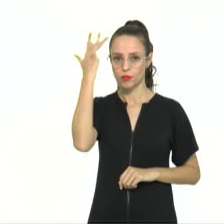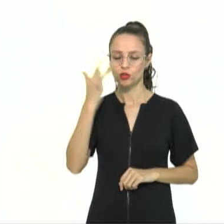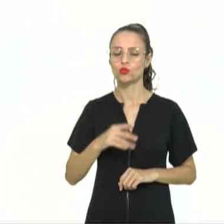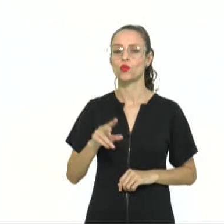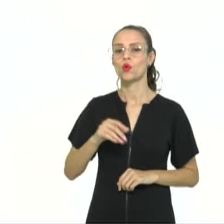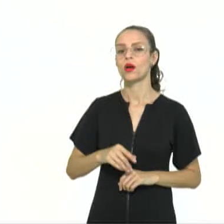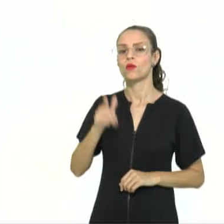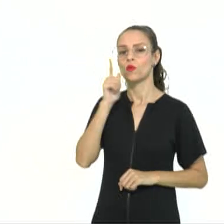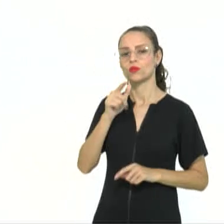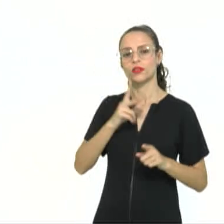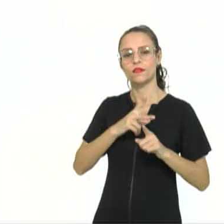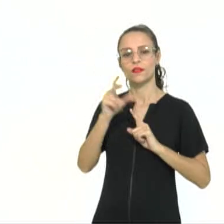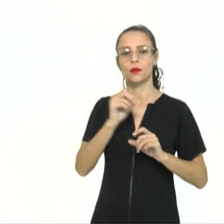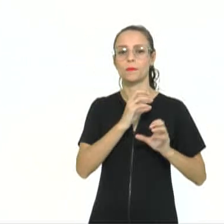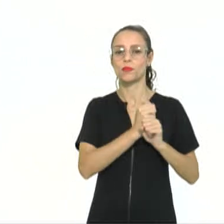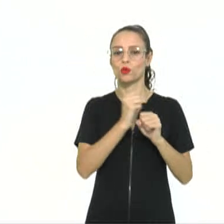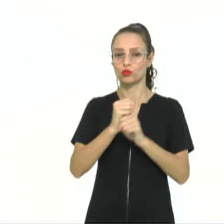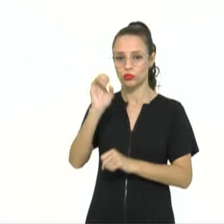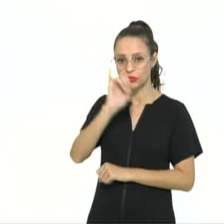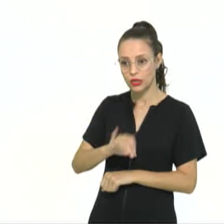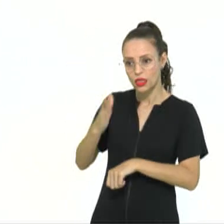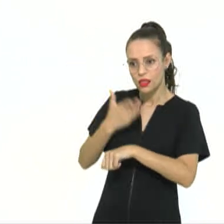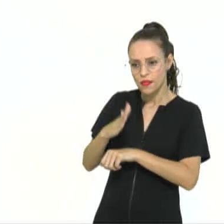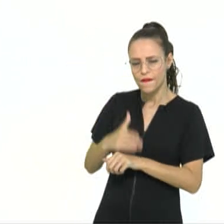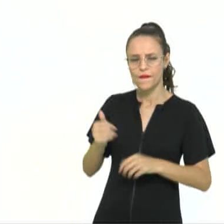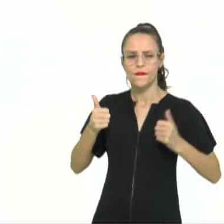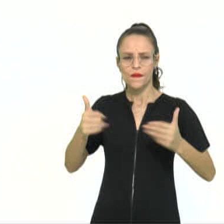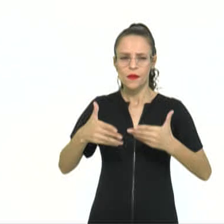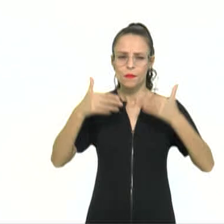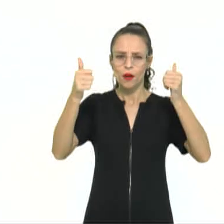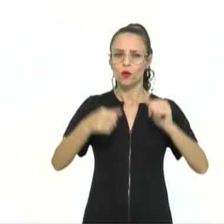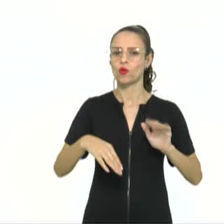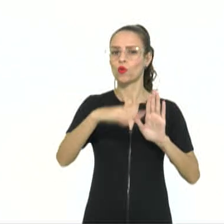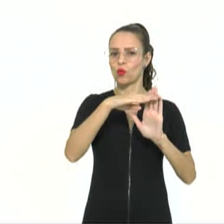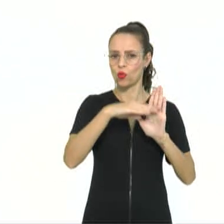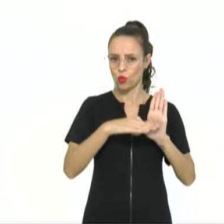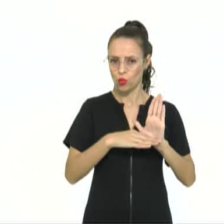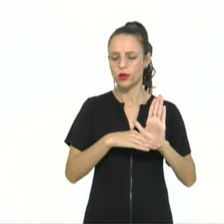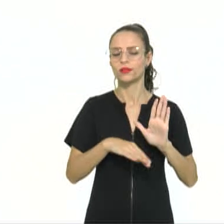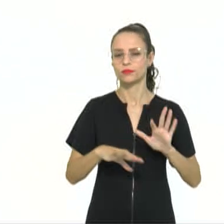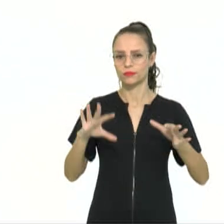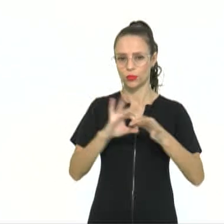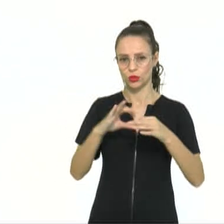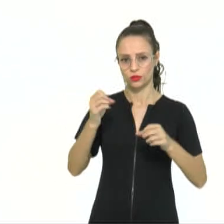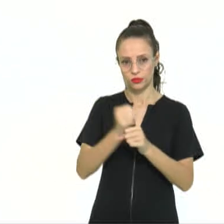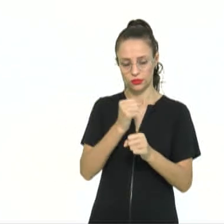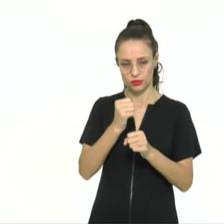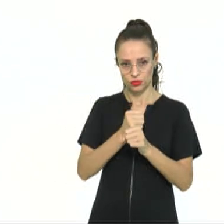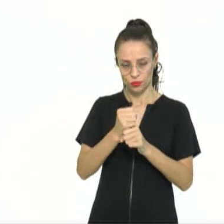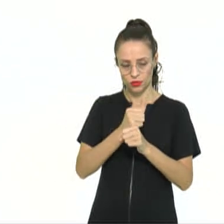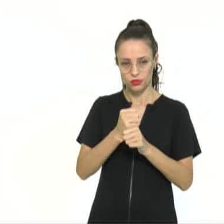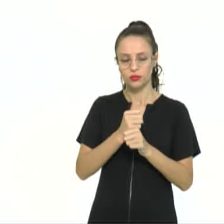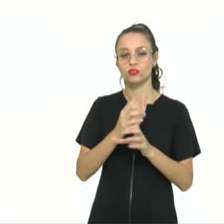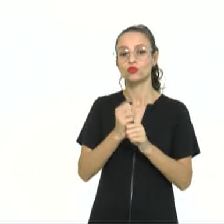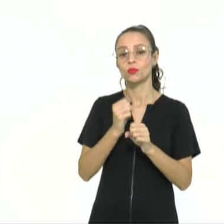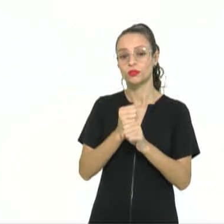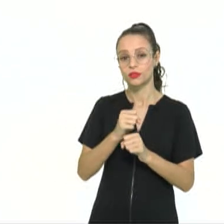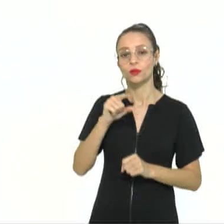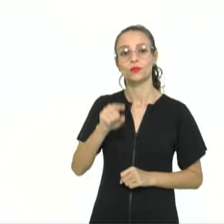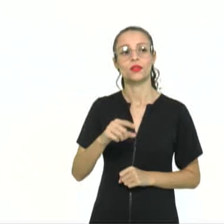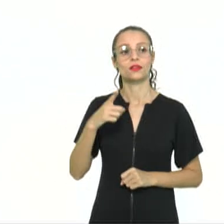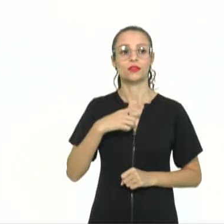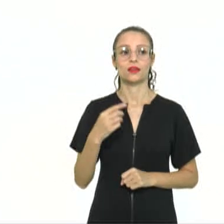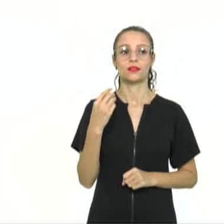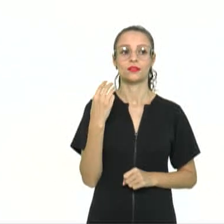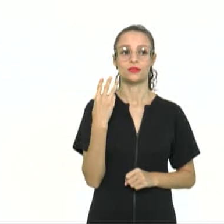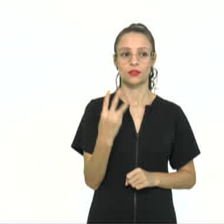técnicas executadas com sucesso, conforme os critérios de pontuação, né? As lutas de competição são compostas por 3 rounds de 2